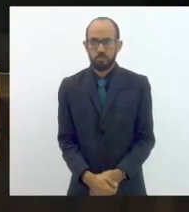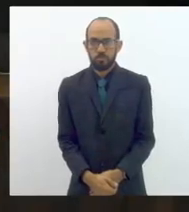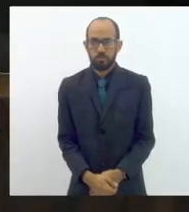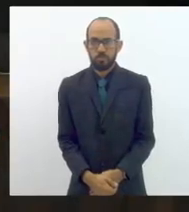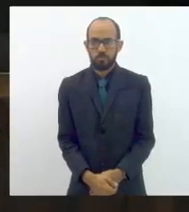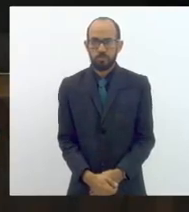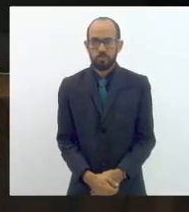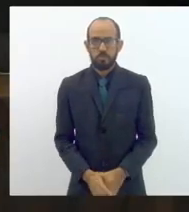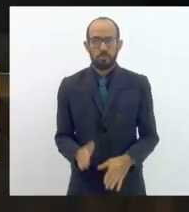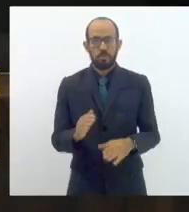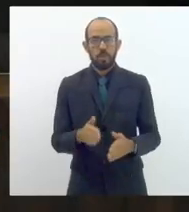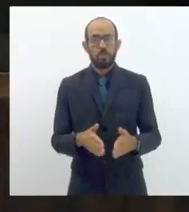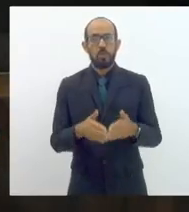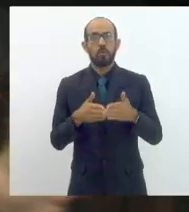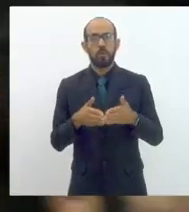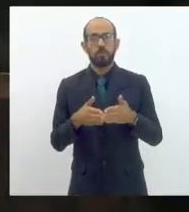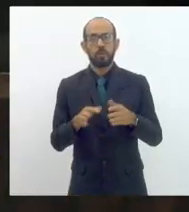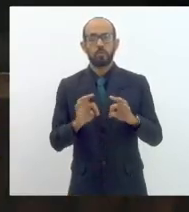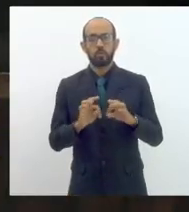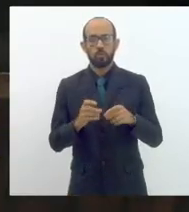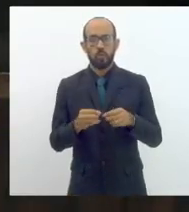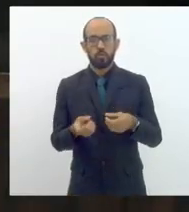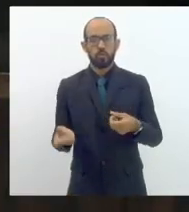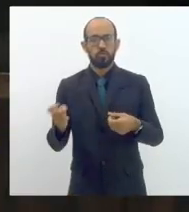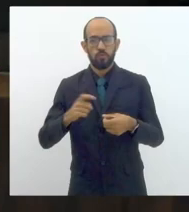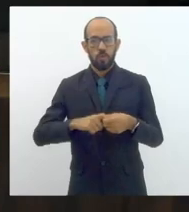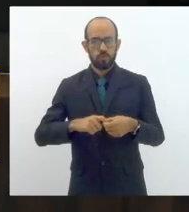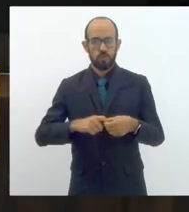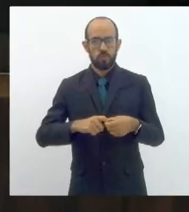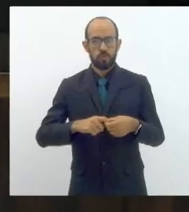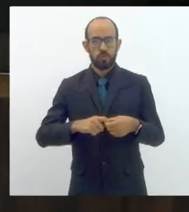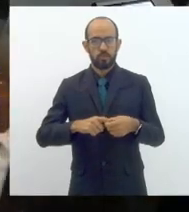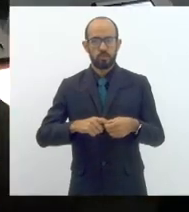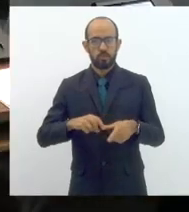Por favor, todos e todas, retomem seus lugares.